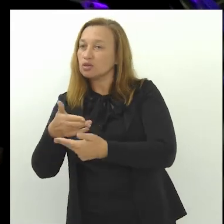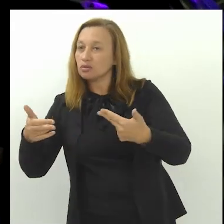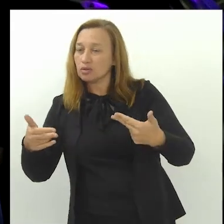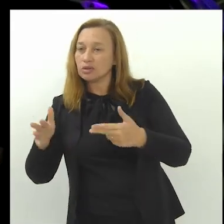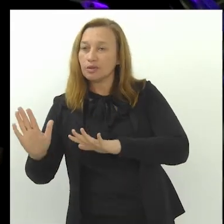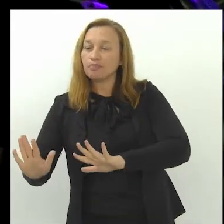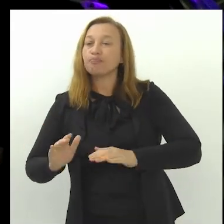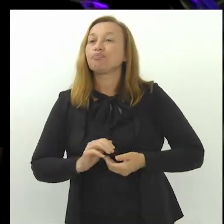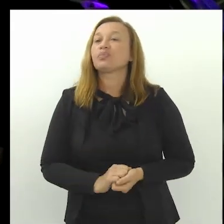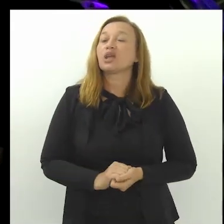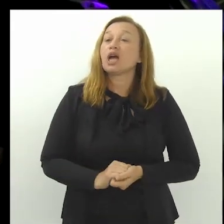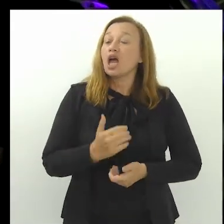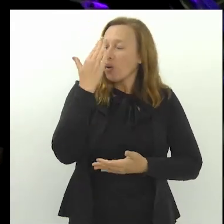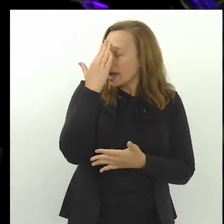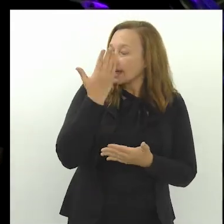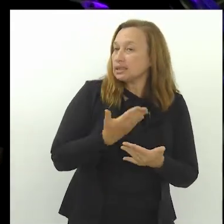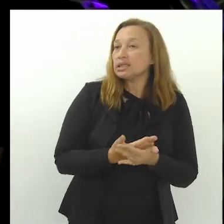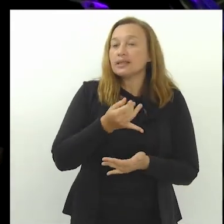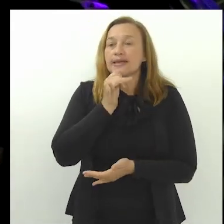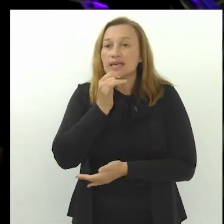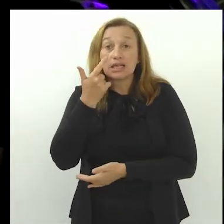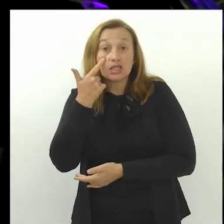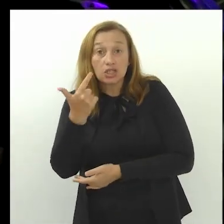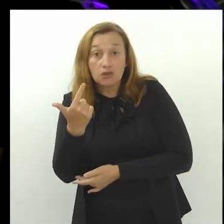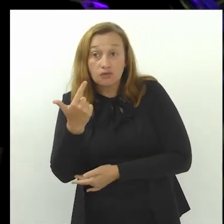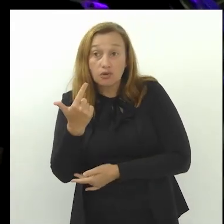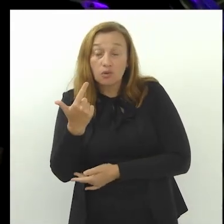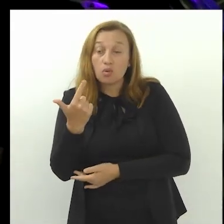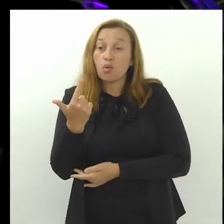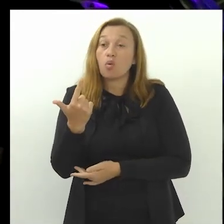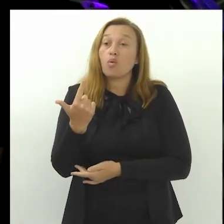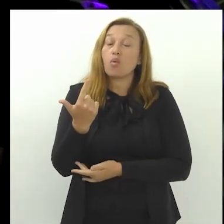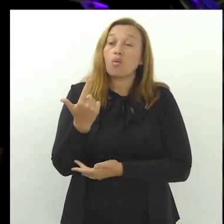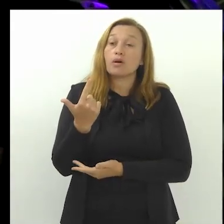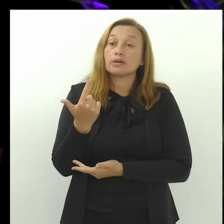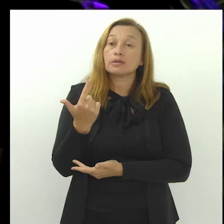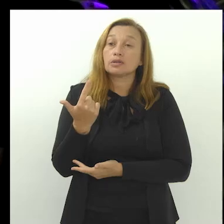que são obrigatórios por si sós. E eu acredito, por exemplo, que a gente viu